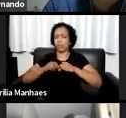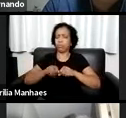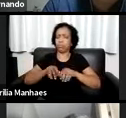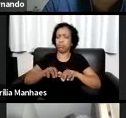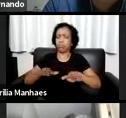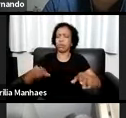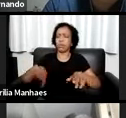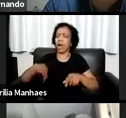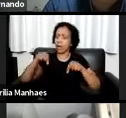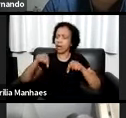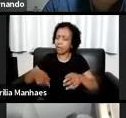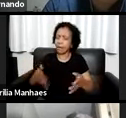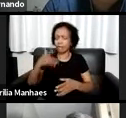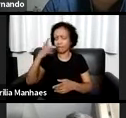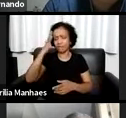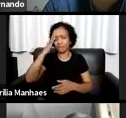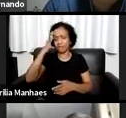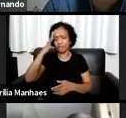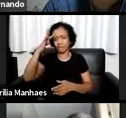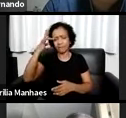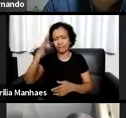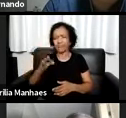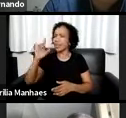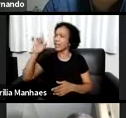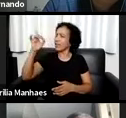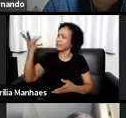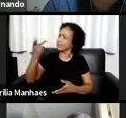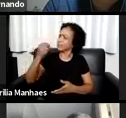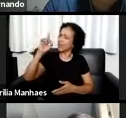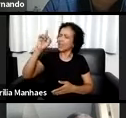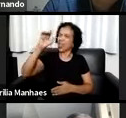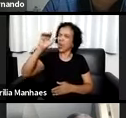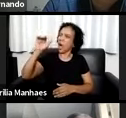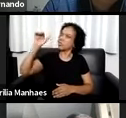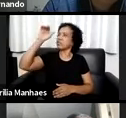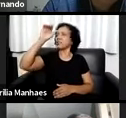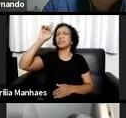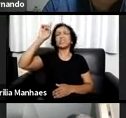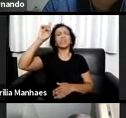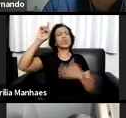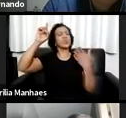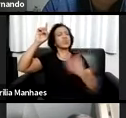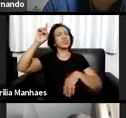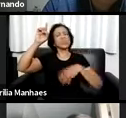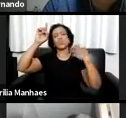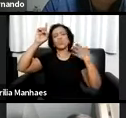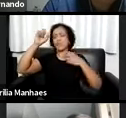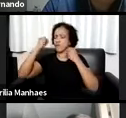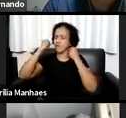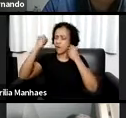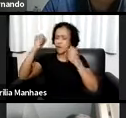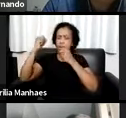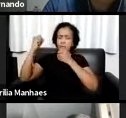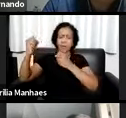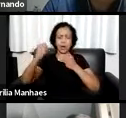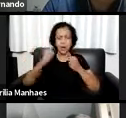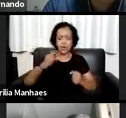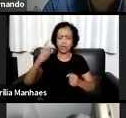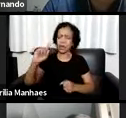que o Senhor é acima de todas as coisas. Tu és Deus grande, forte, poderoso. Tu és Deus